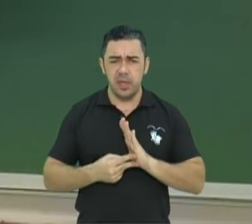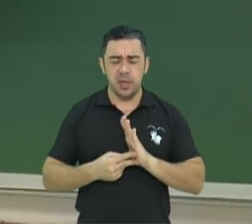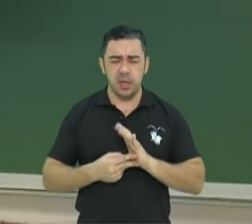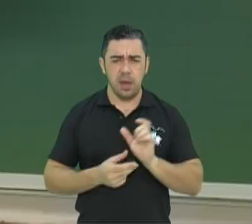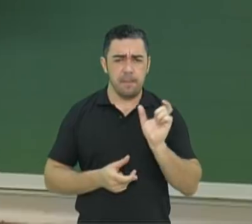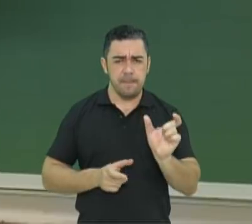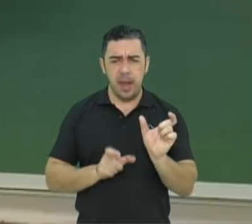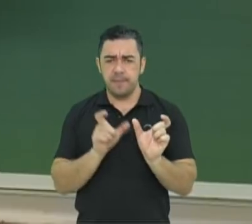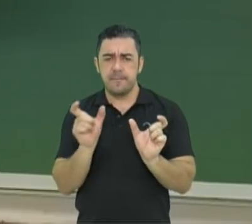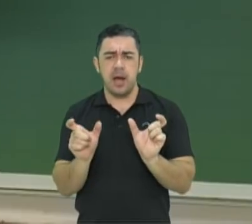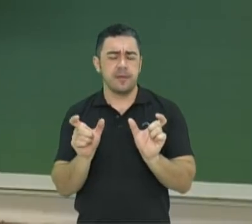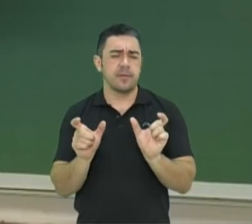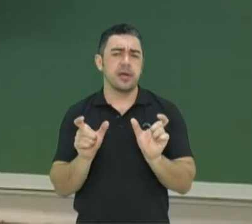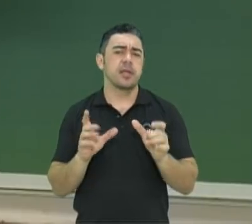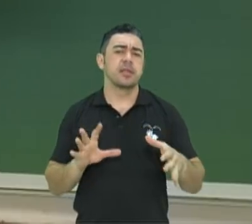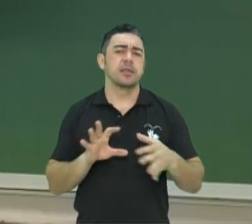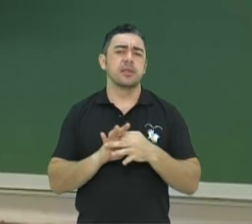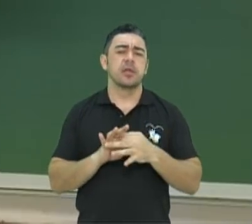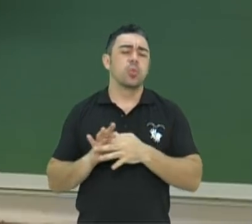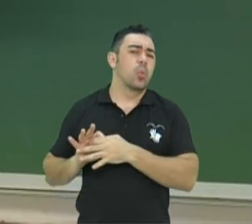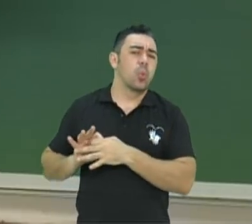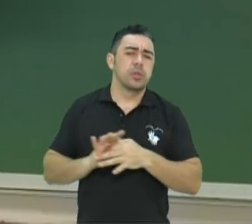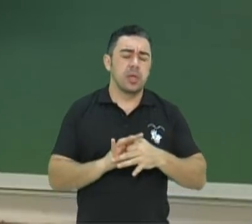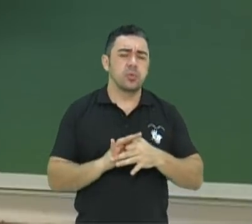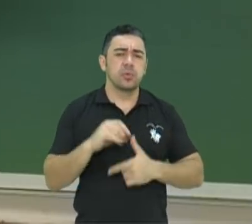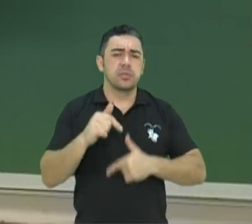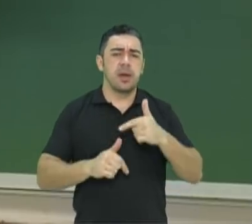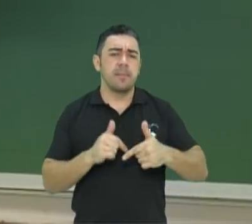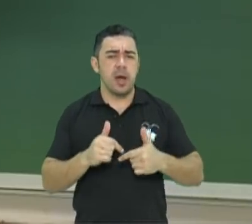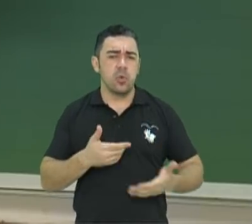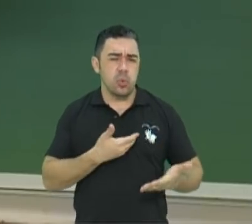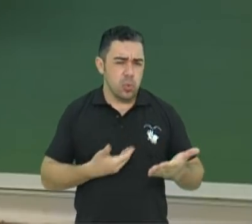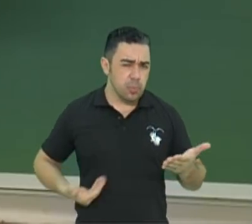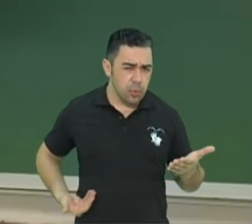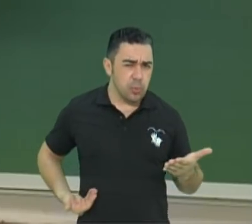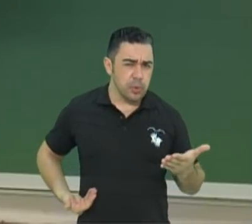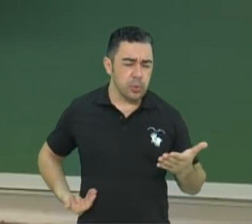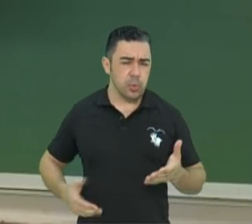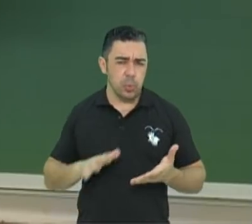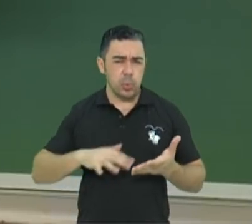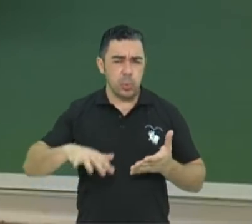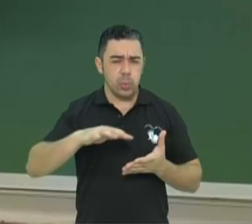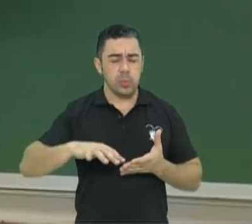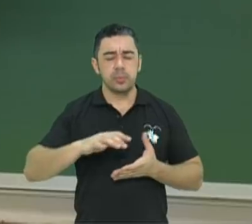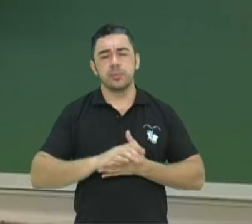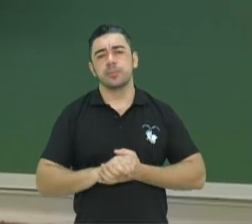relaciona no contexto de um serviço público, como que eu poderia definir? Vamos ver aqui.